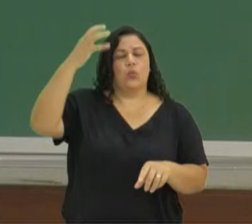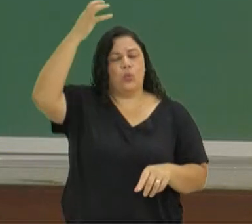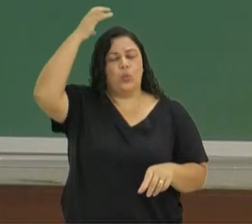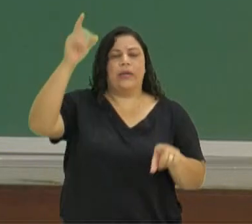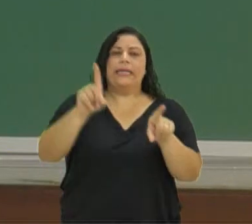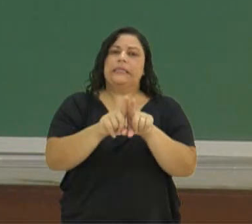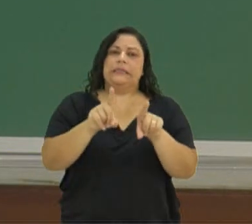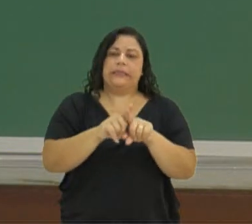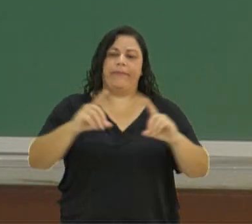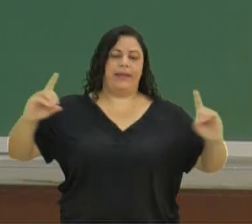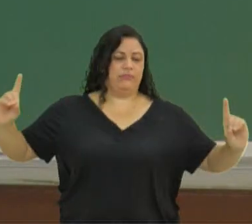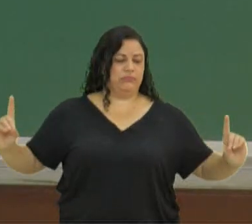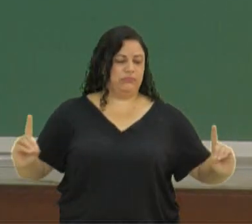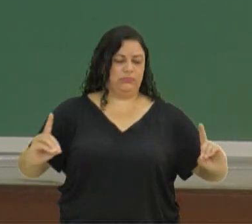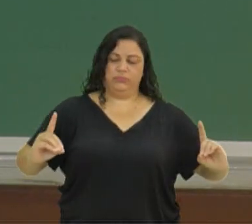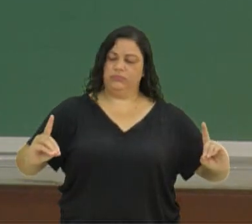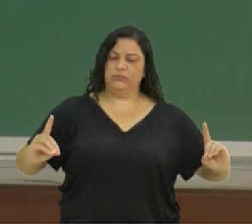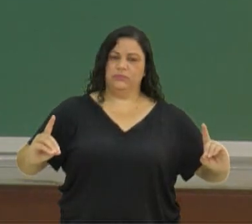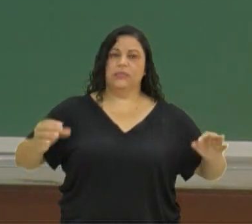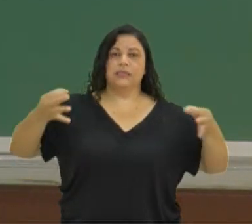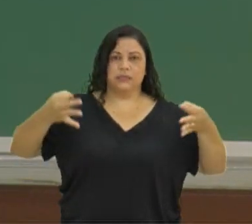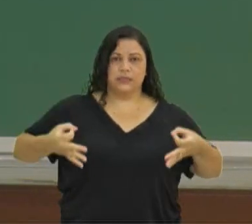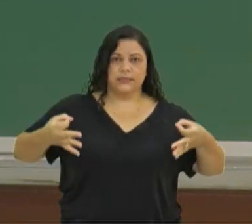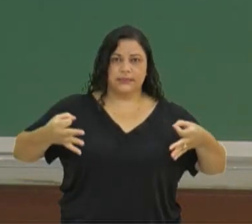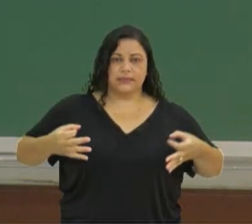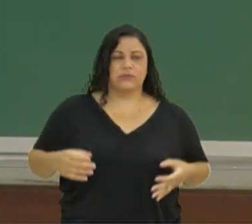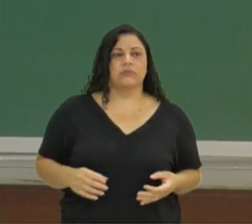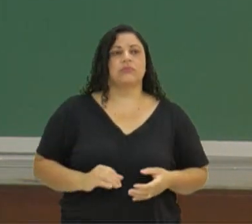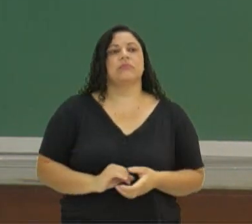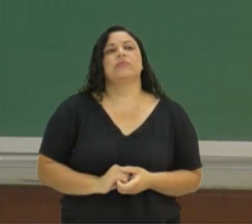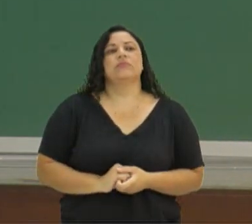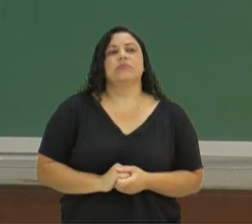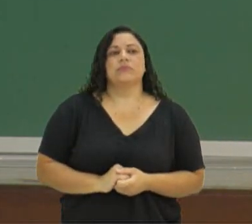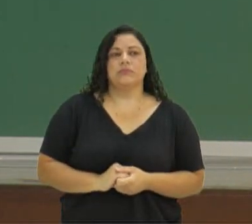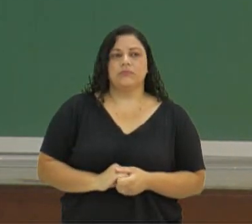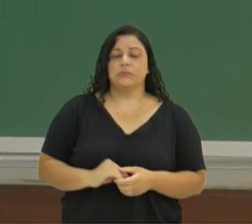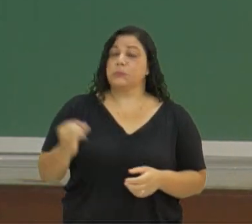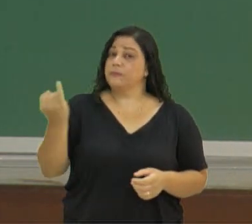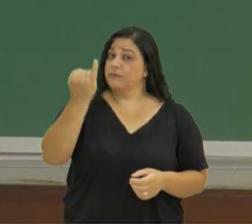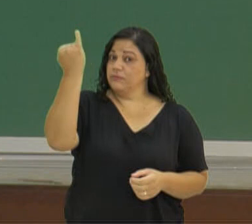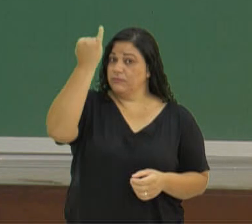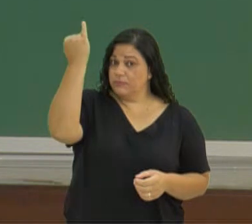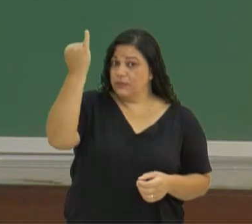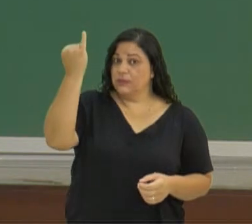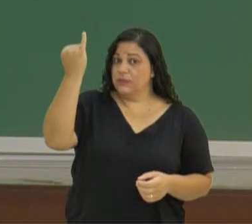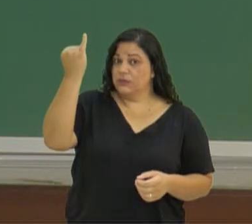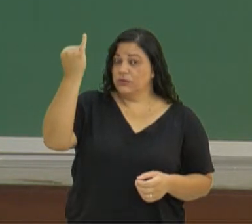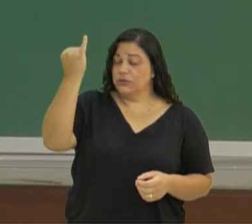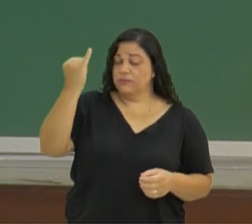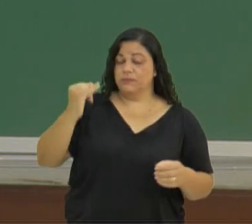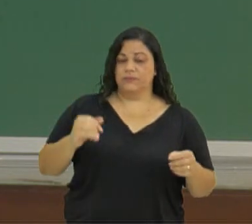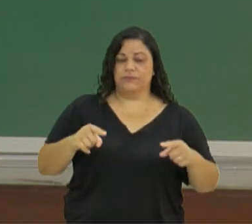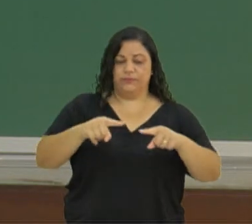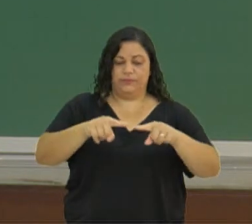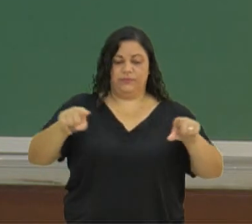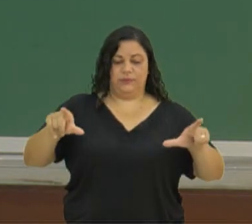Se ficar dessa maneira, está certo. E uma coisa bem importante é que a casa